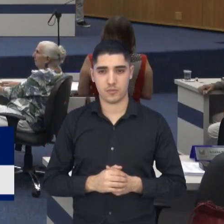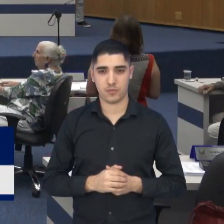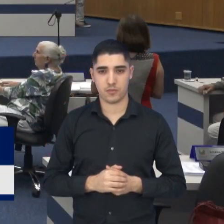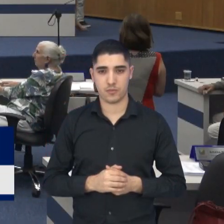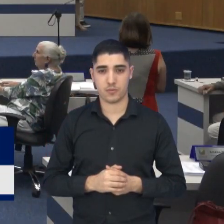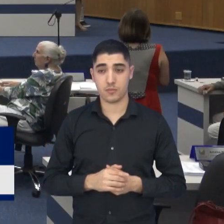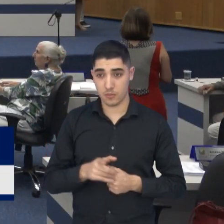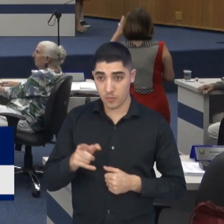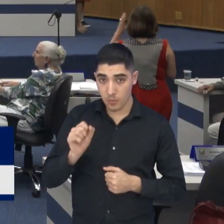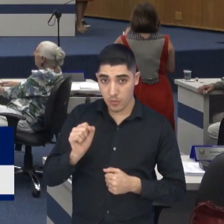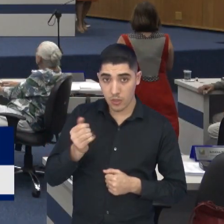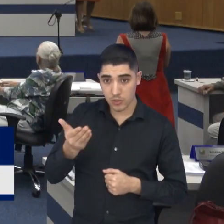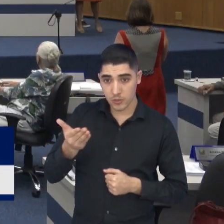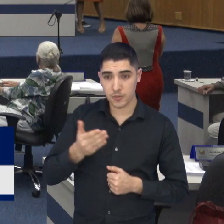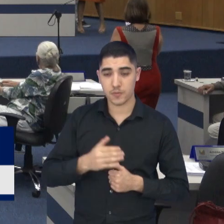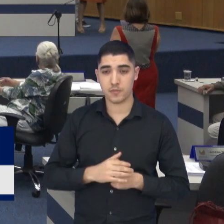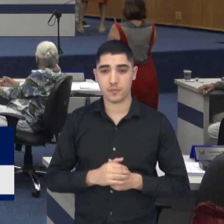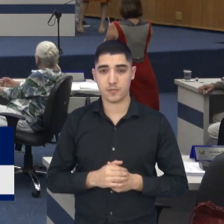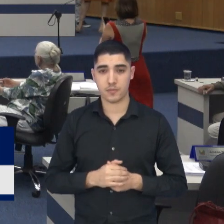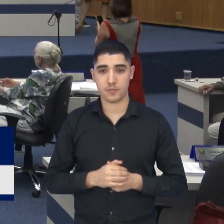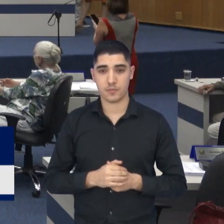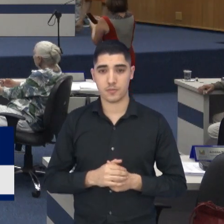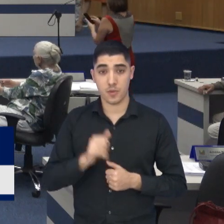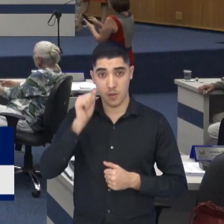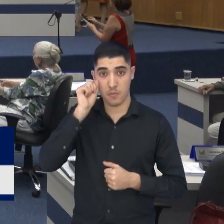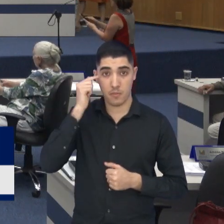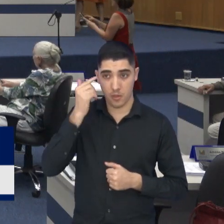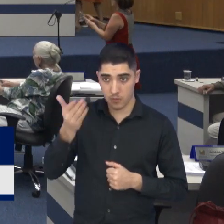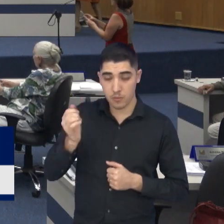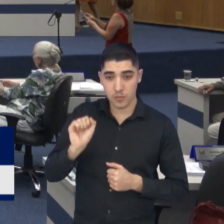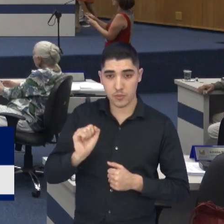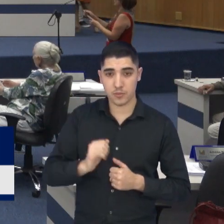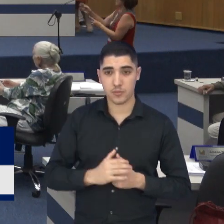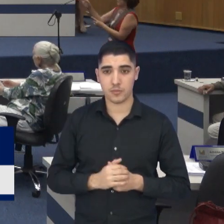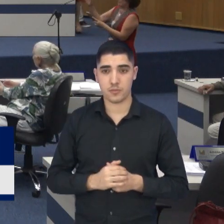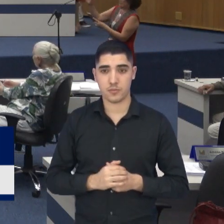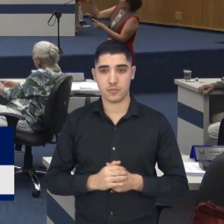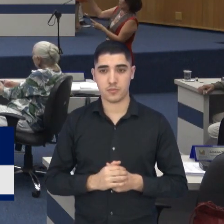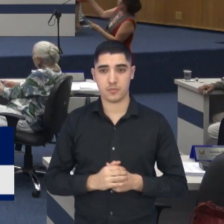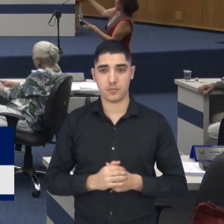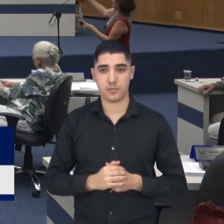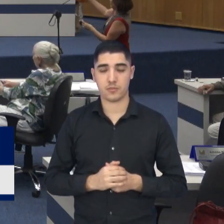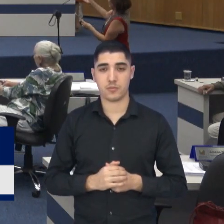Daí? Daqui, Mélia. Qual é o nome dela?